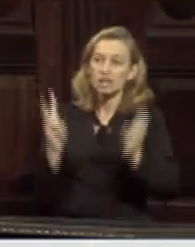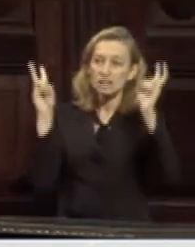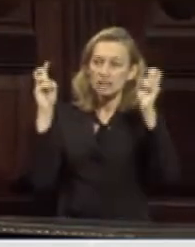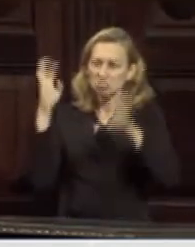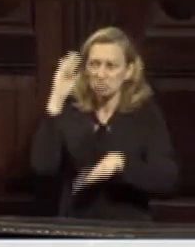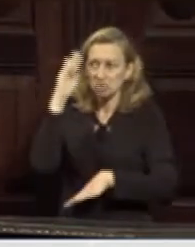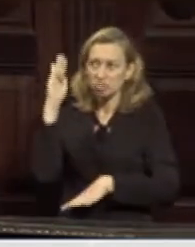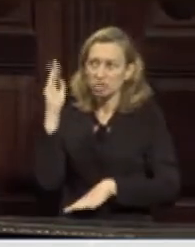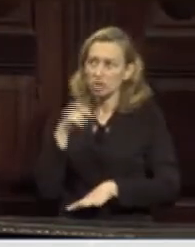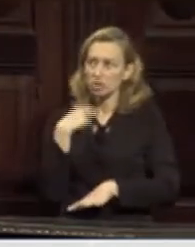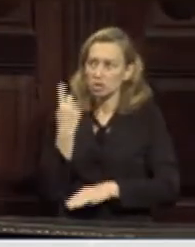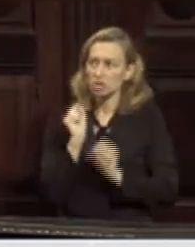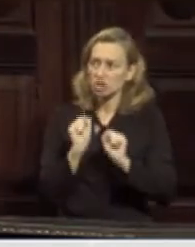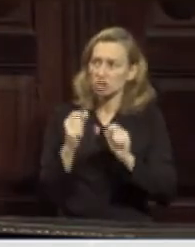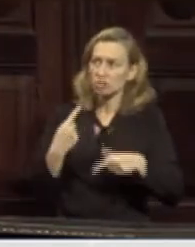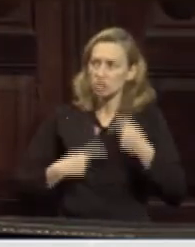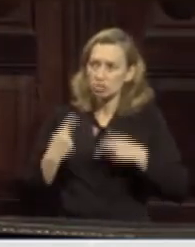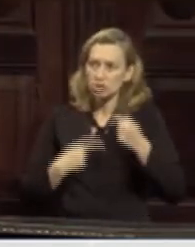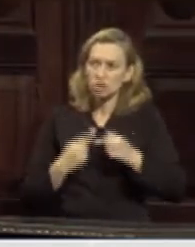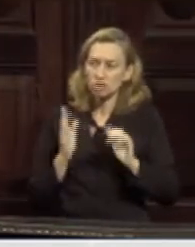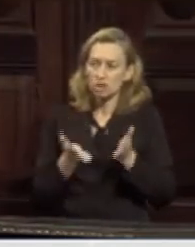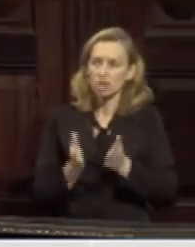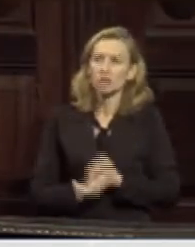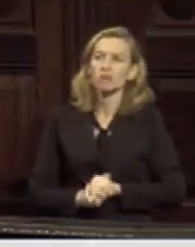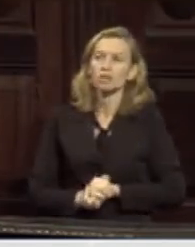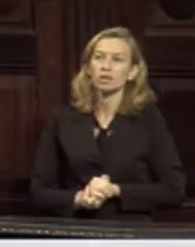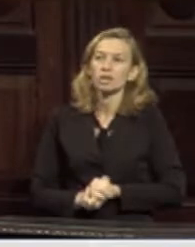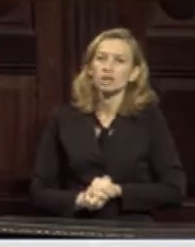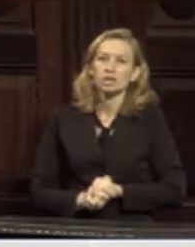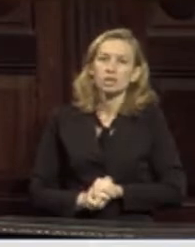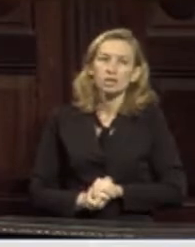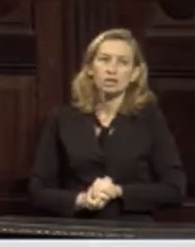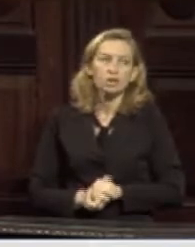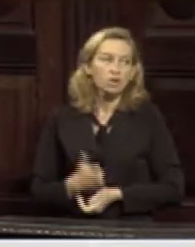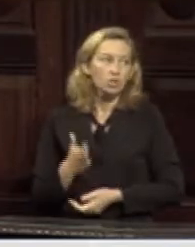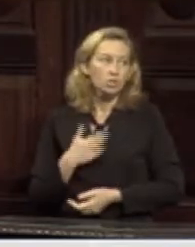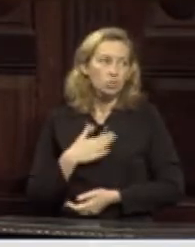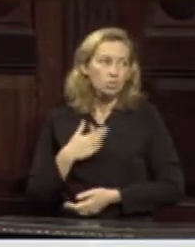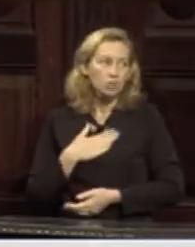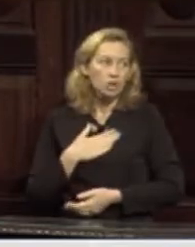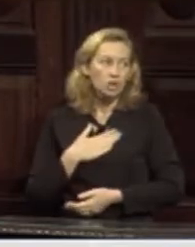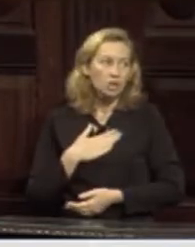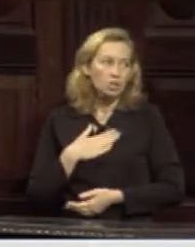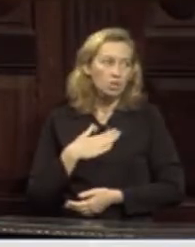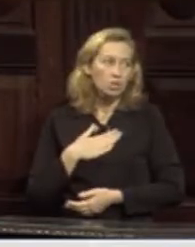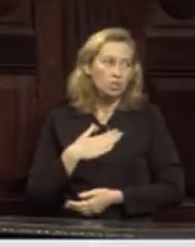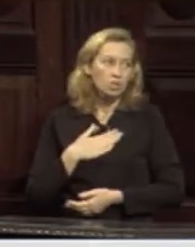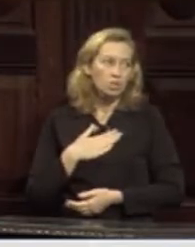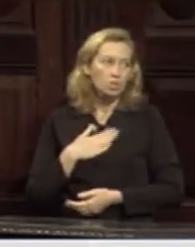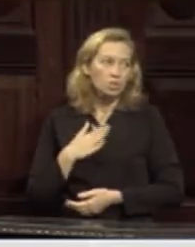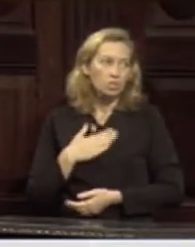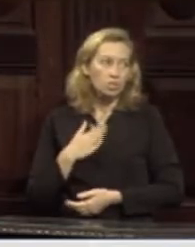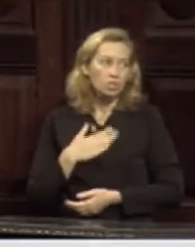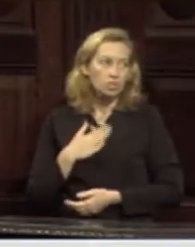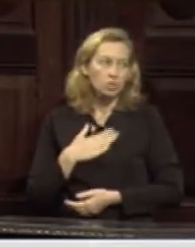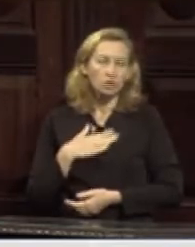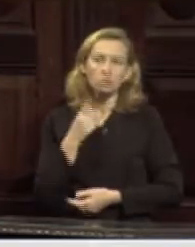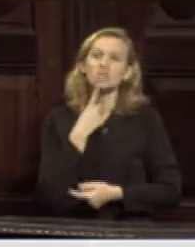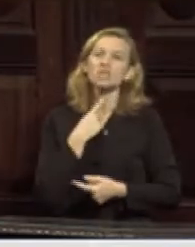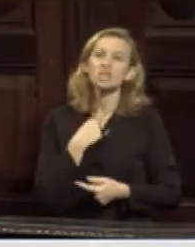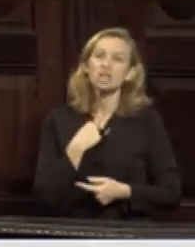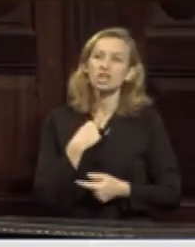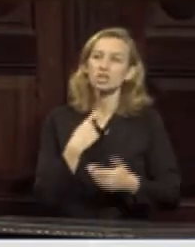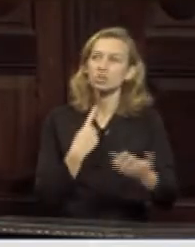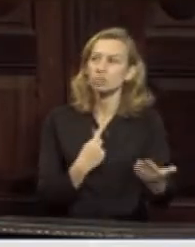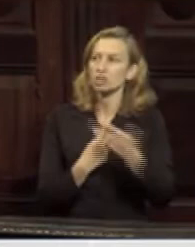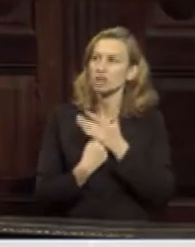aqui exaustivamente. E a nossa atuação e o meu mandato está a serviço do Rio de Janeiro na defesa dos